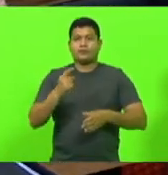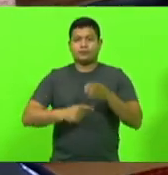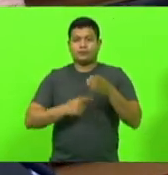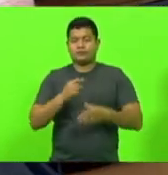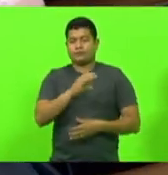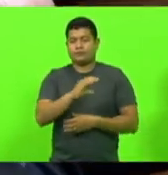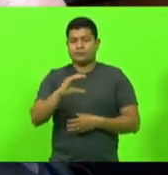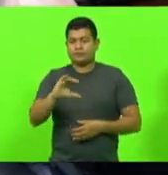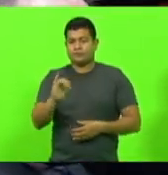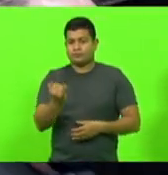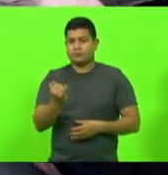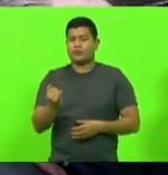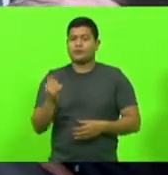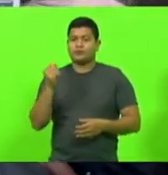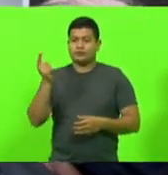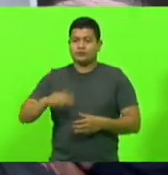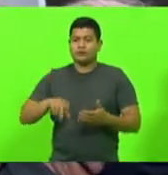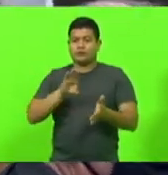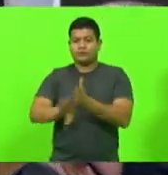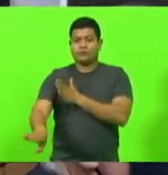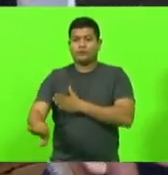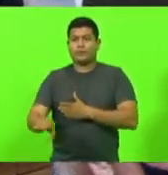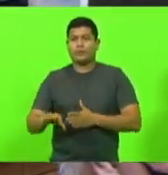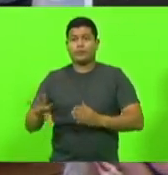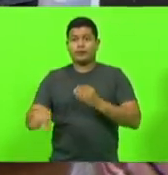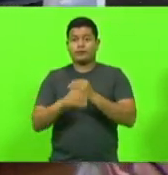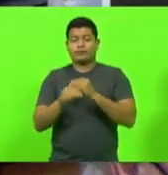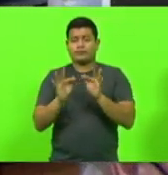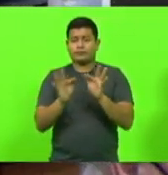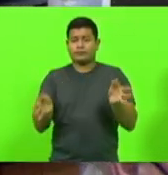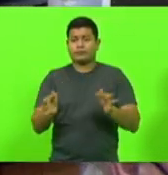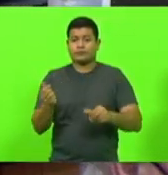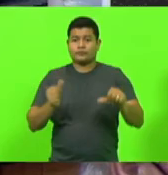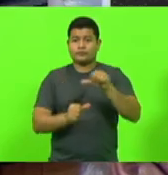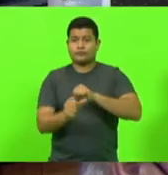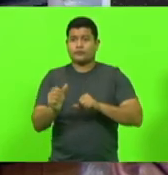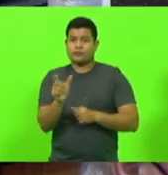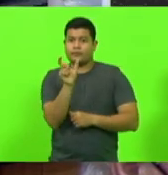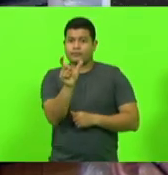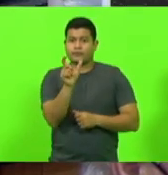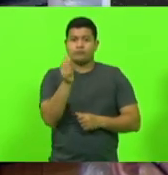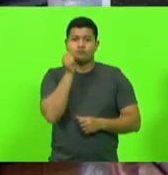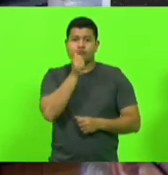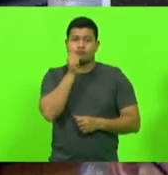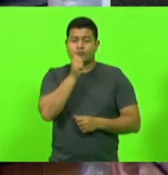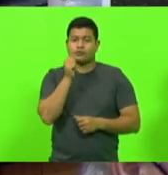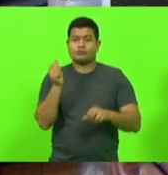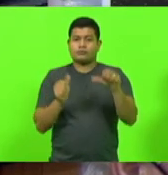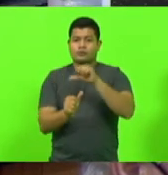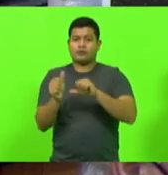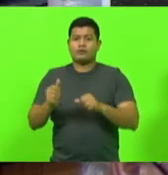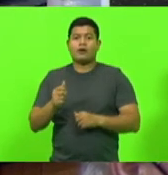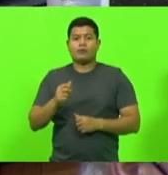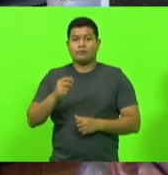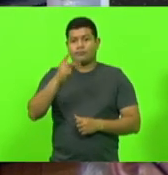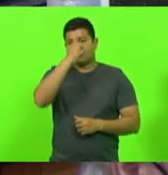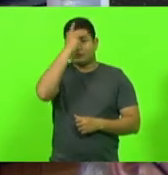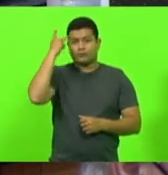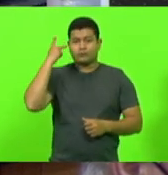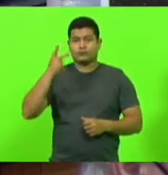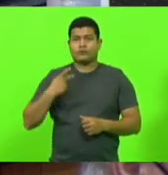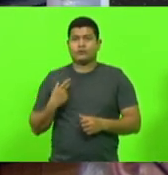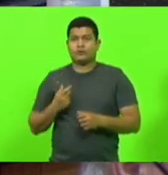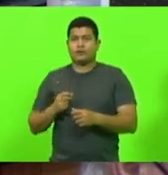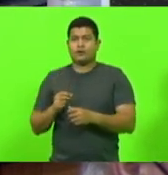novamente derrubada. A emenda que apresentei era muito simples, trocava a palavra mulheres por pessoas, então estabelece a reserva de vagas